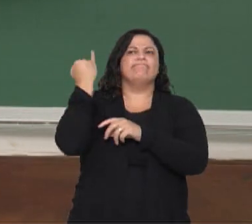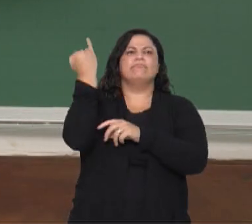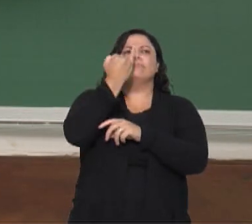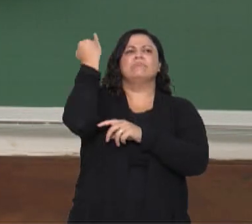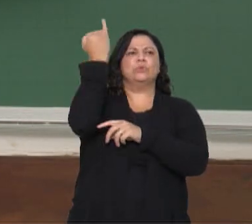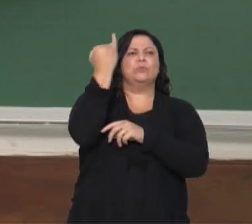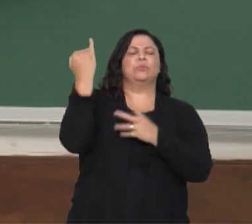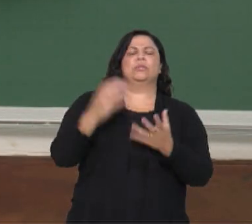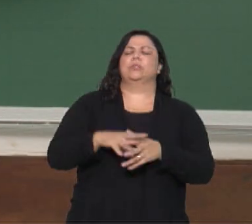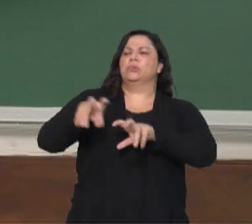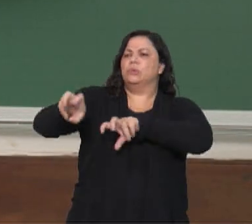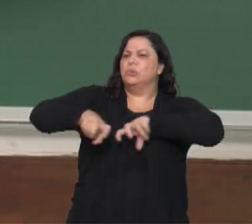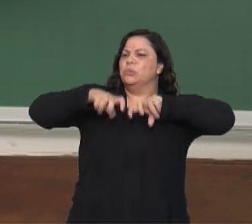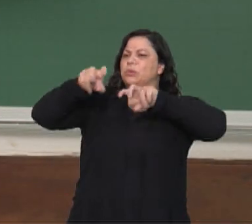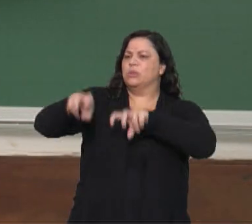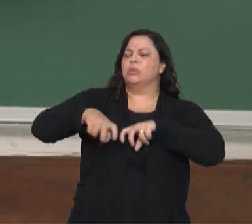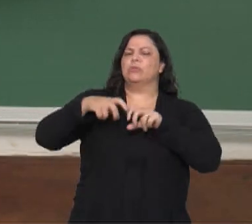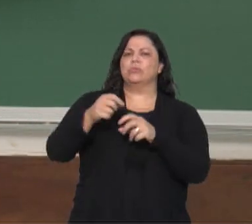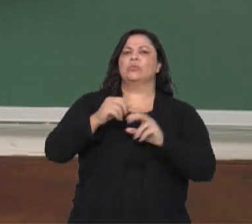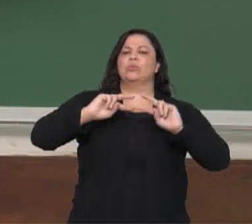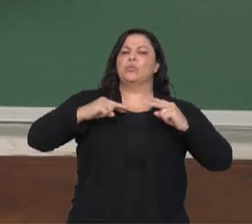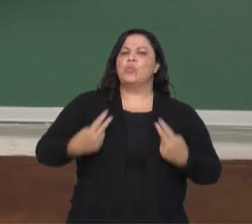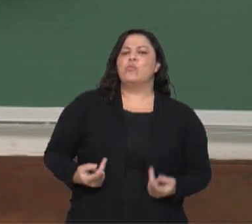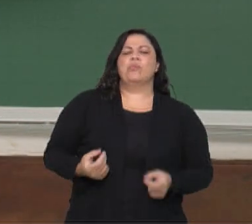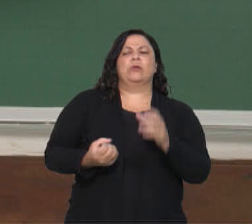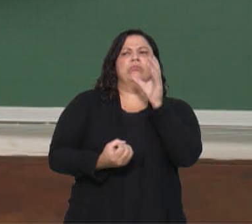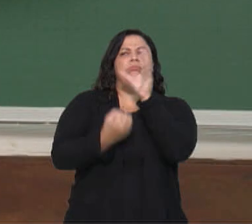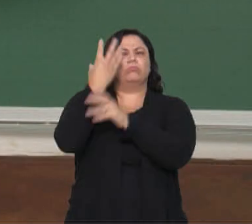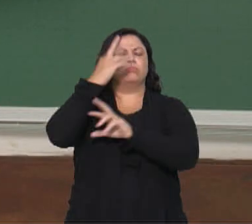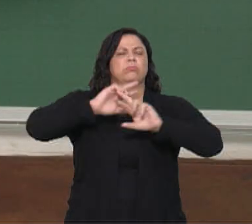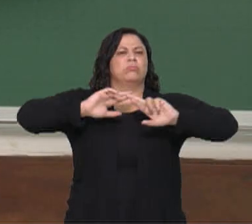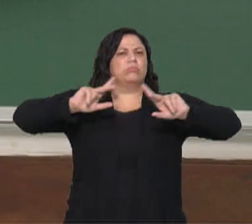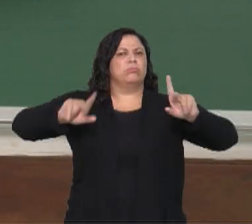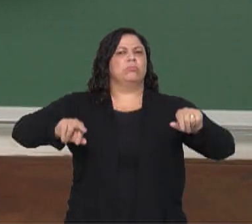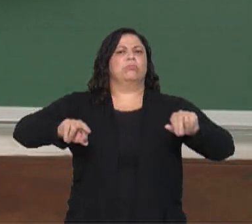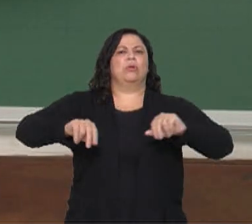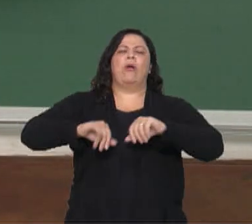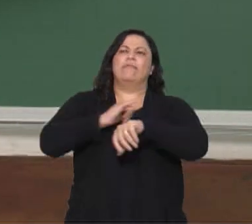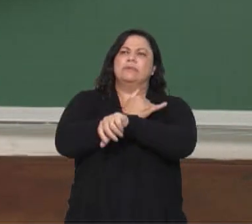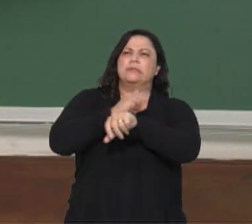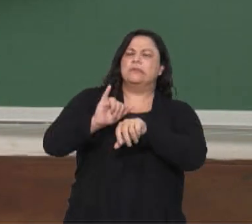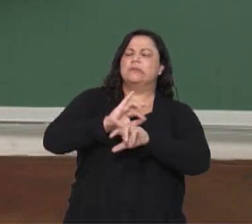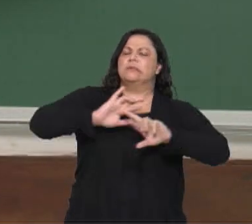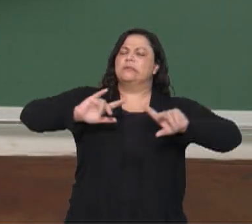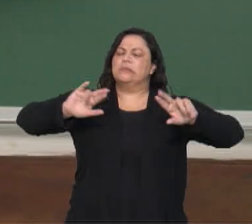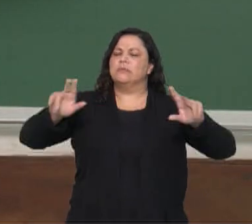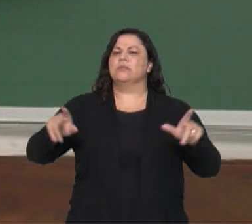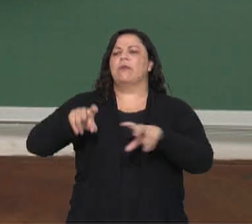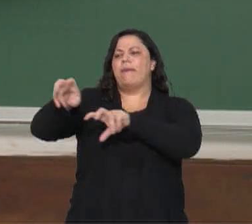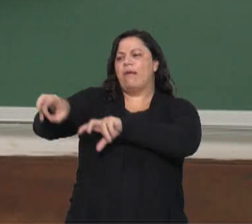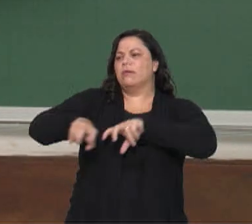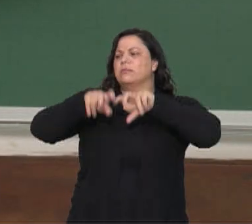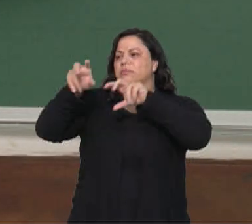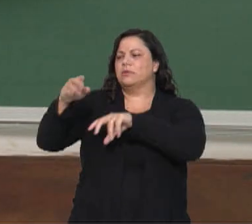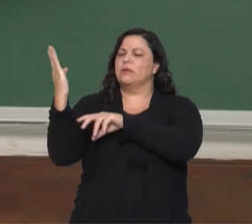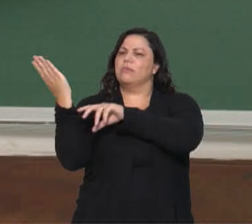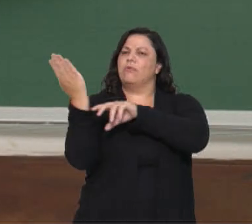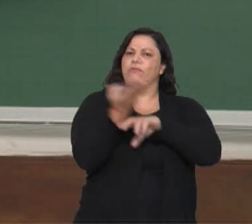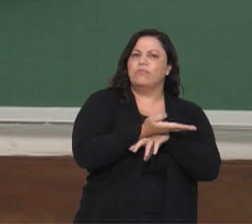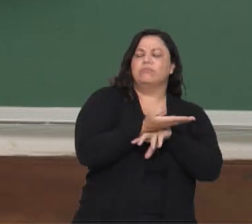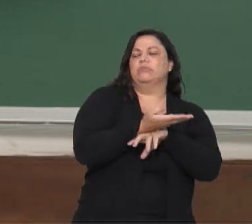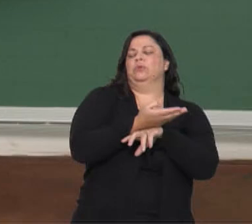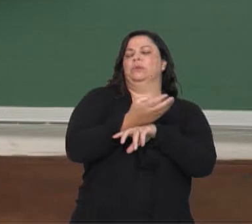Com a agricultura, o homem criou novas ferramentas como a enxada, foice, moinho de mão, como nós mostramos até